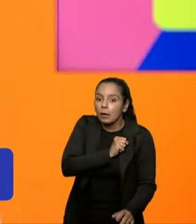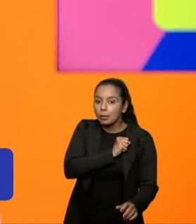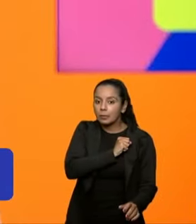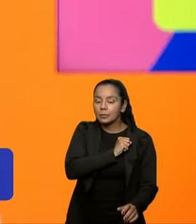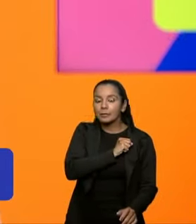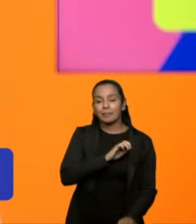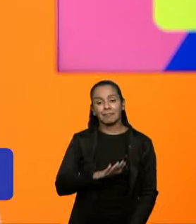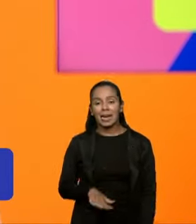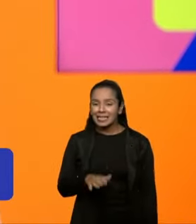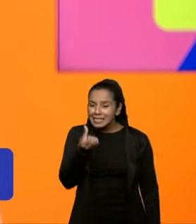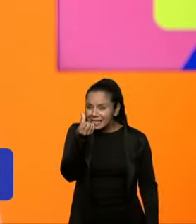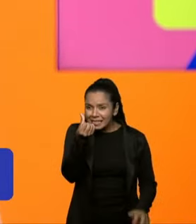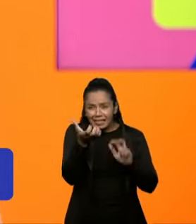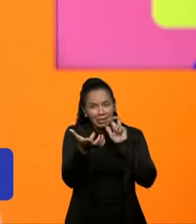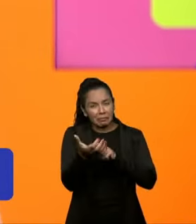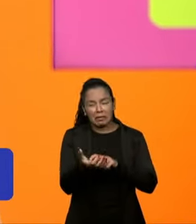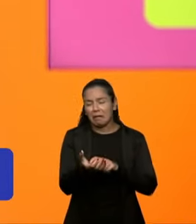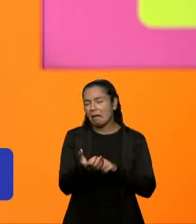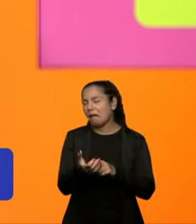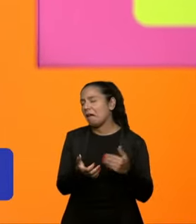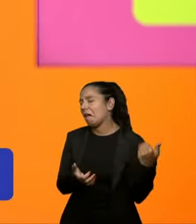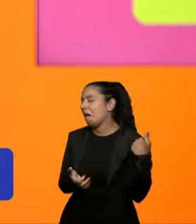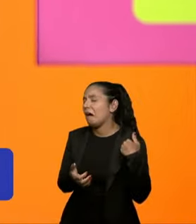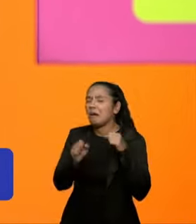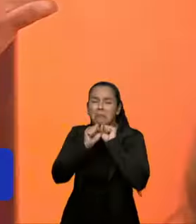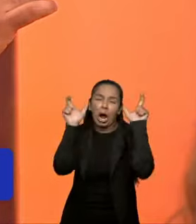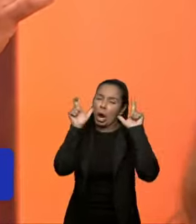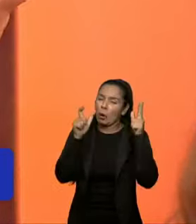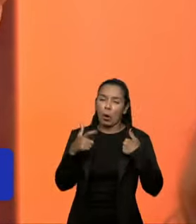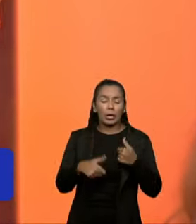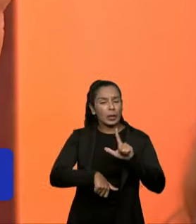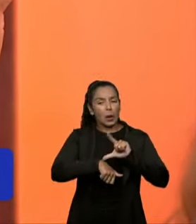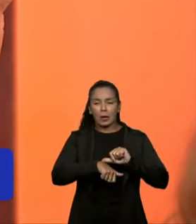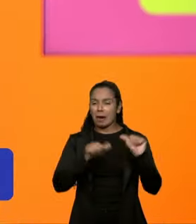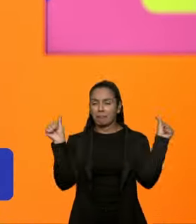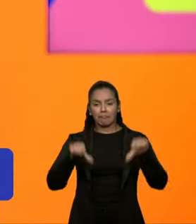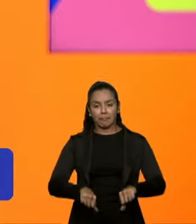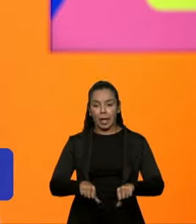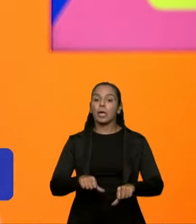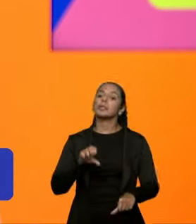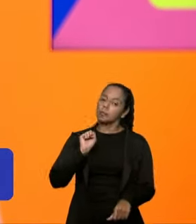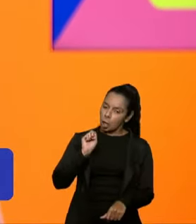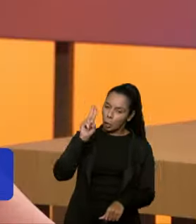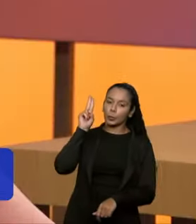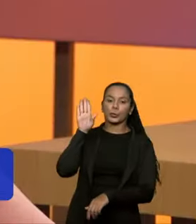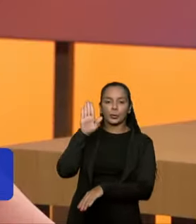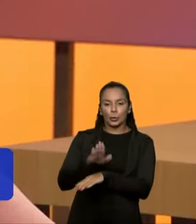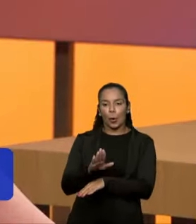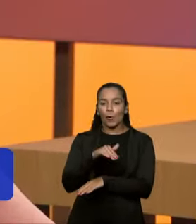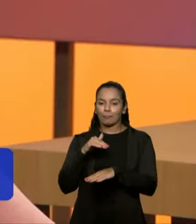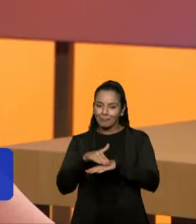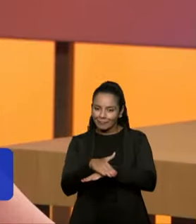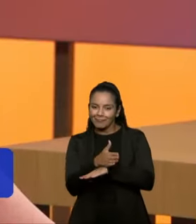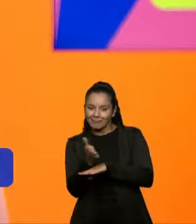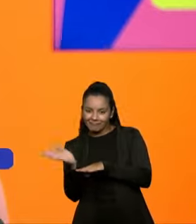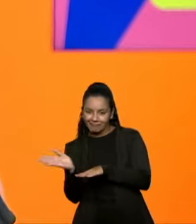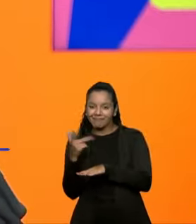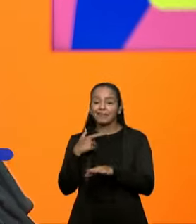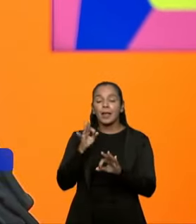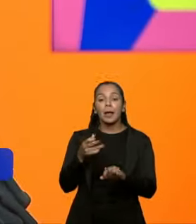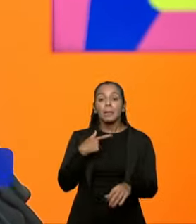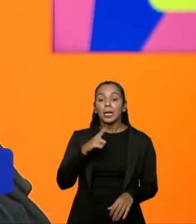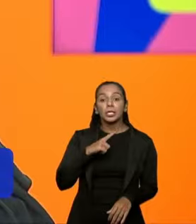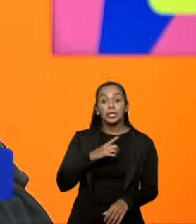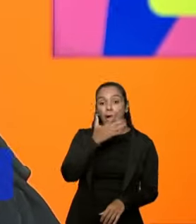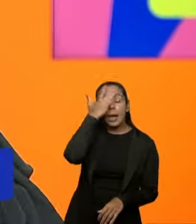lado, 6 horas da manhã não me acorda, que é um horário péssimo. Então, eu sou o vespertino. Entendi. Mas existe o matutino, aquele que 8 horas